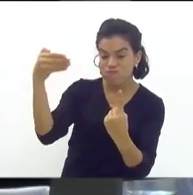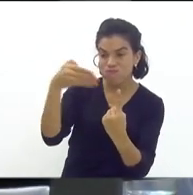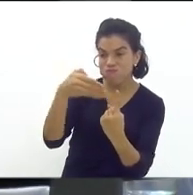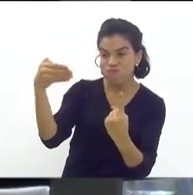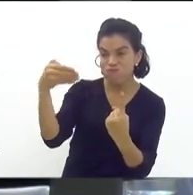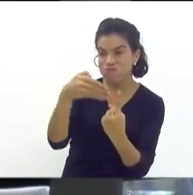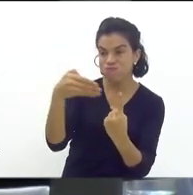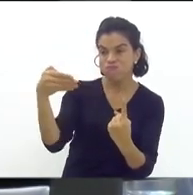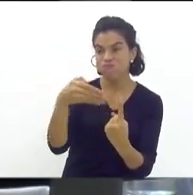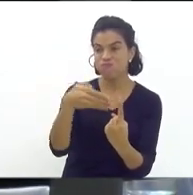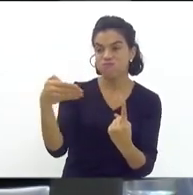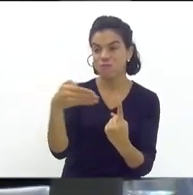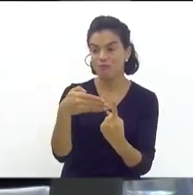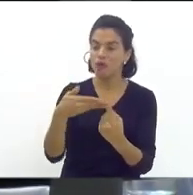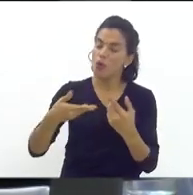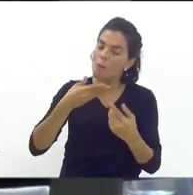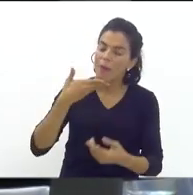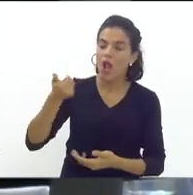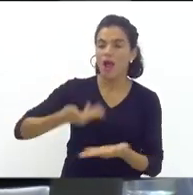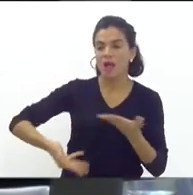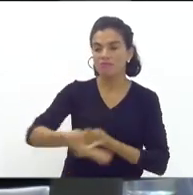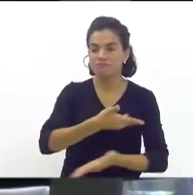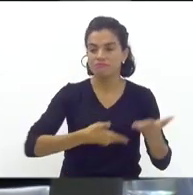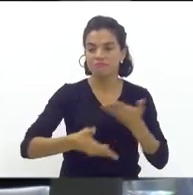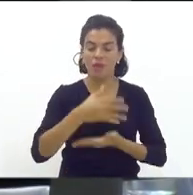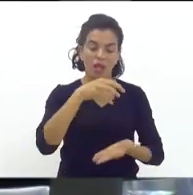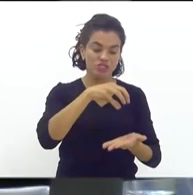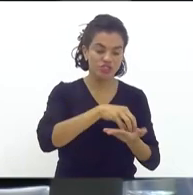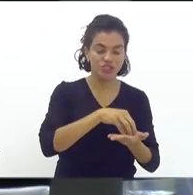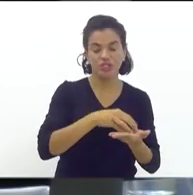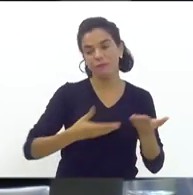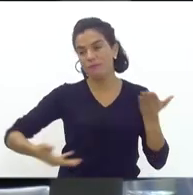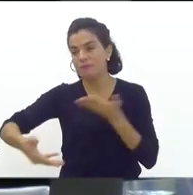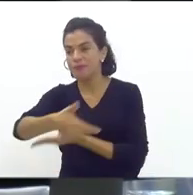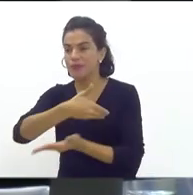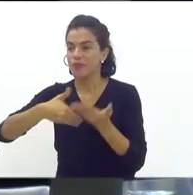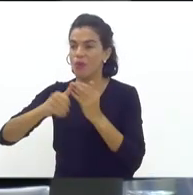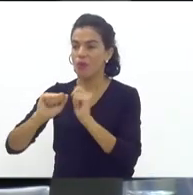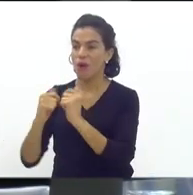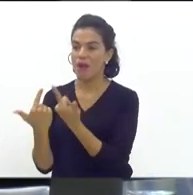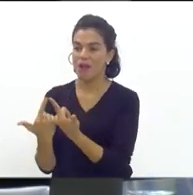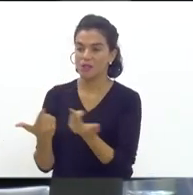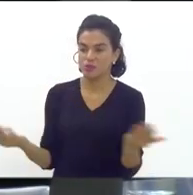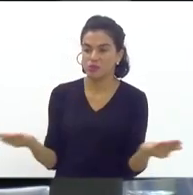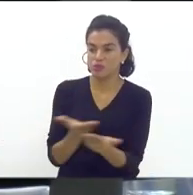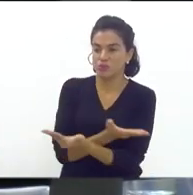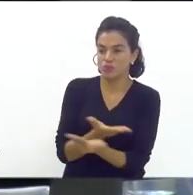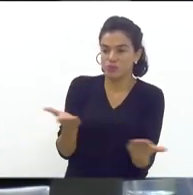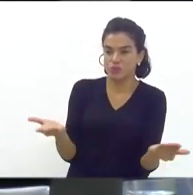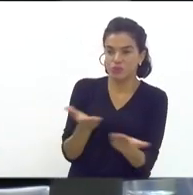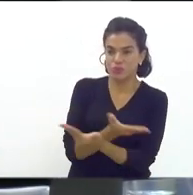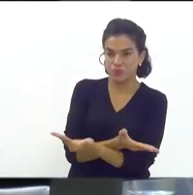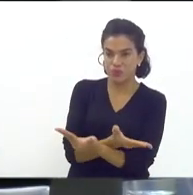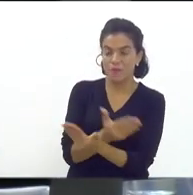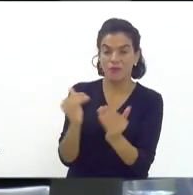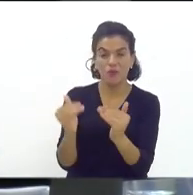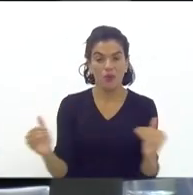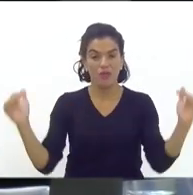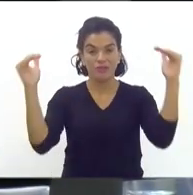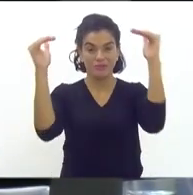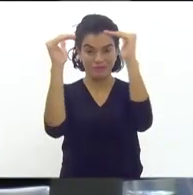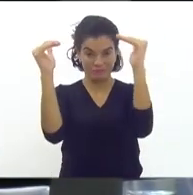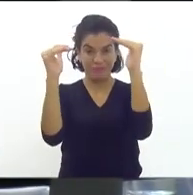qualidade a população numa maior interação entre as agências e o Poder Legislativo que é A quem cabe numa Instância superior